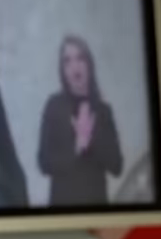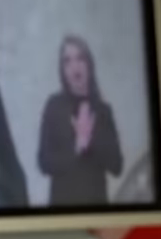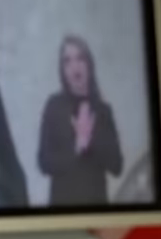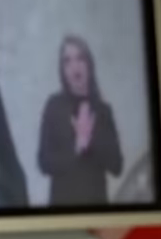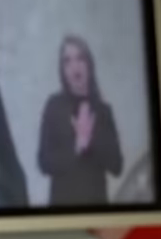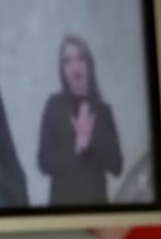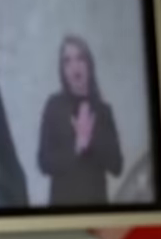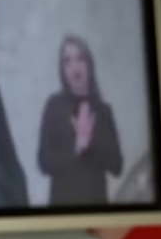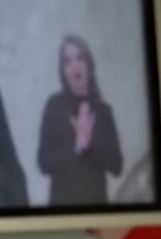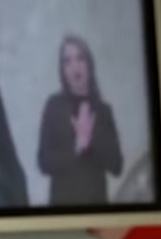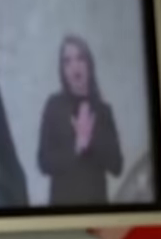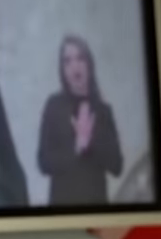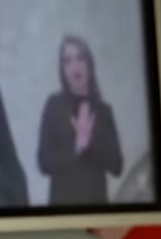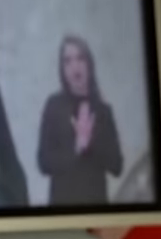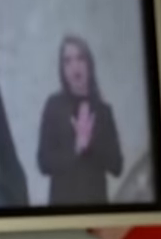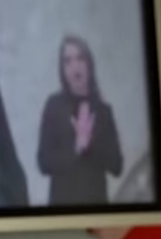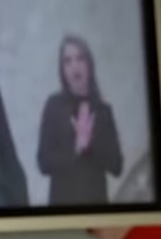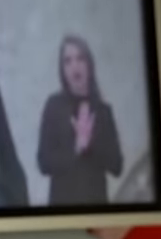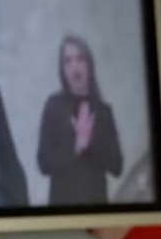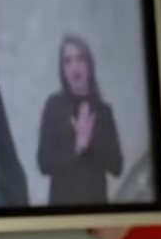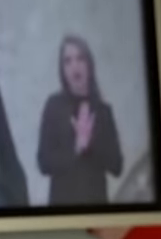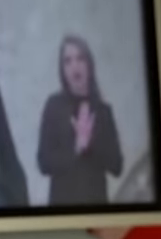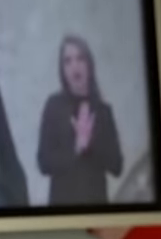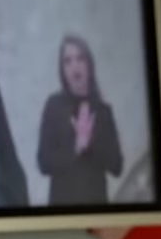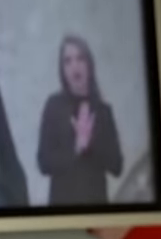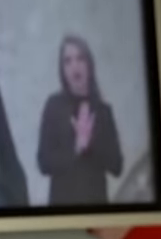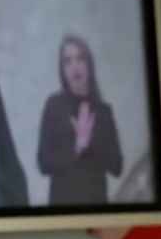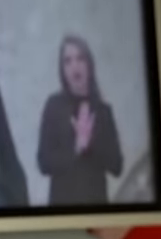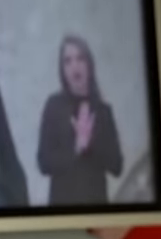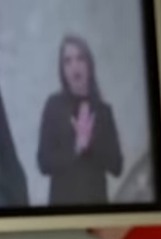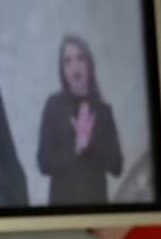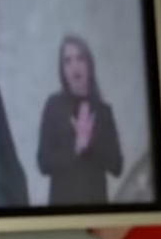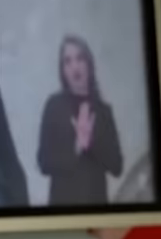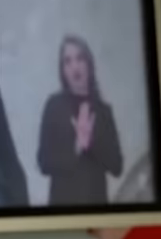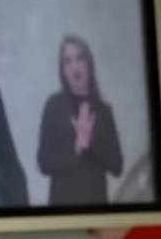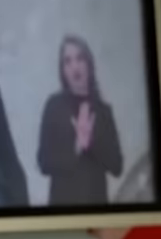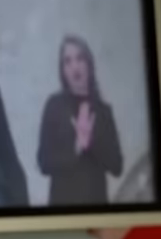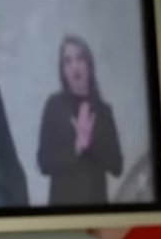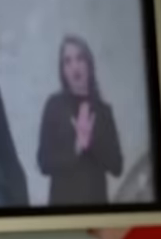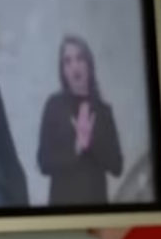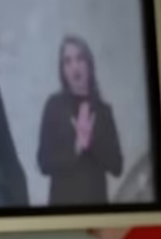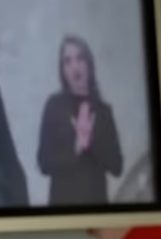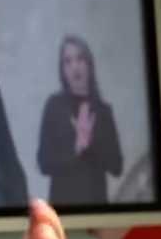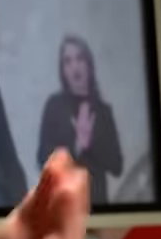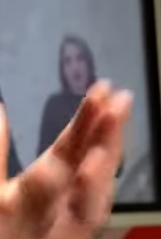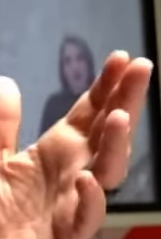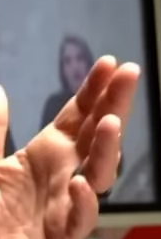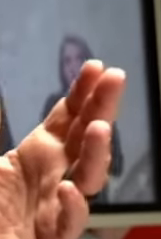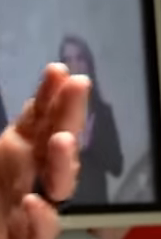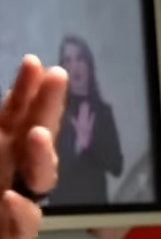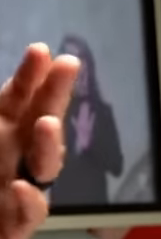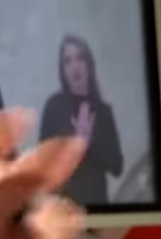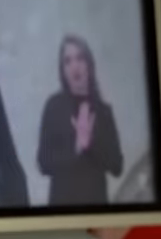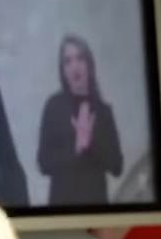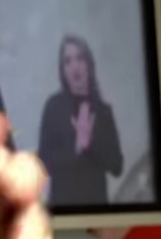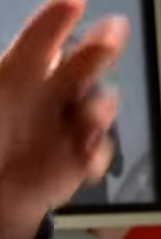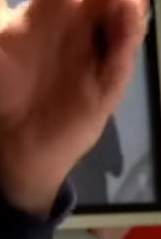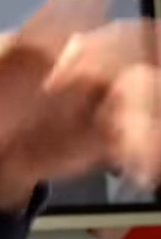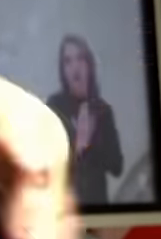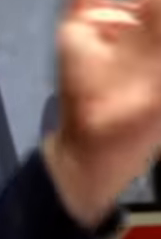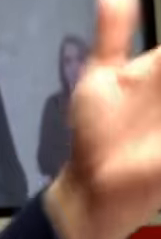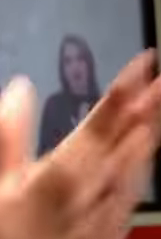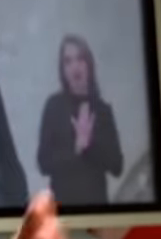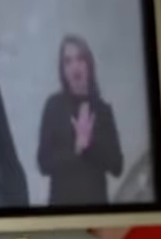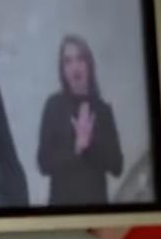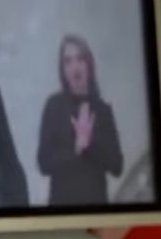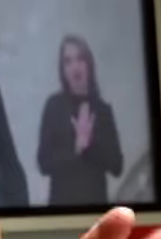Estados Unidos. Por exemplo, aqui nos Estados Unidos, na Califórnia, se você roubasse 300 dólares de, sei